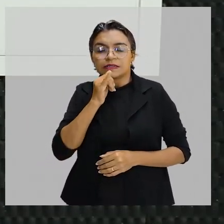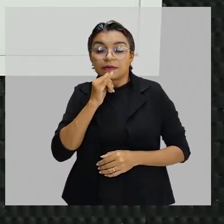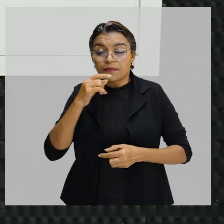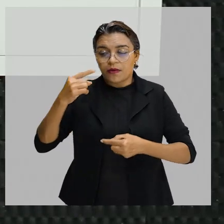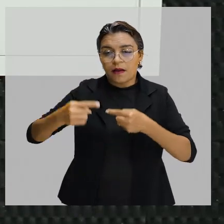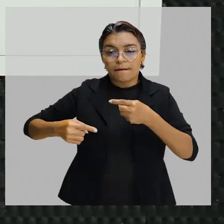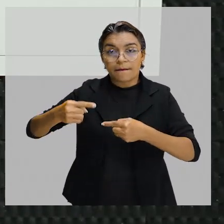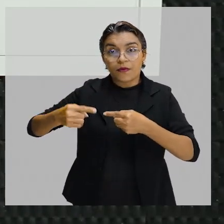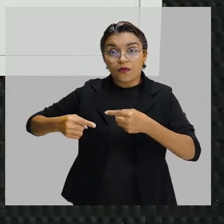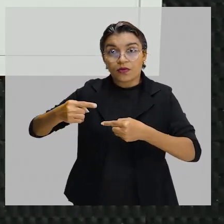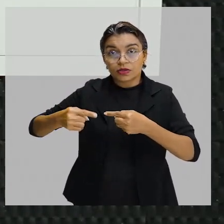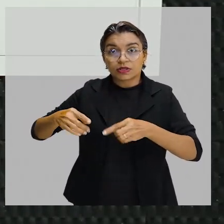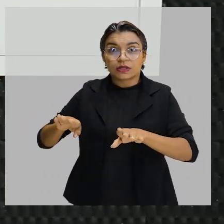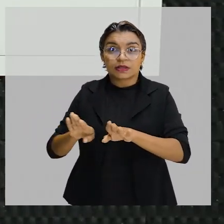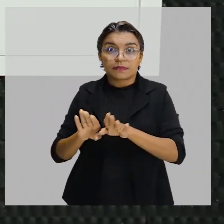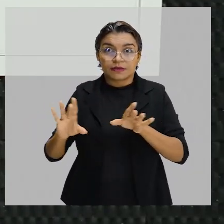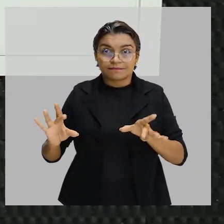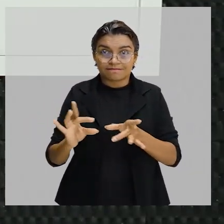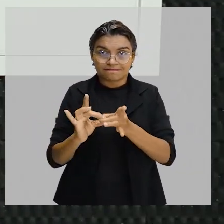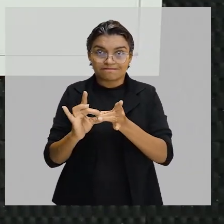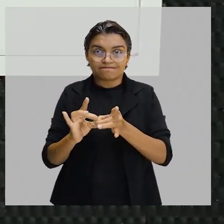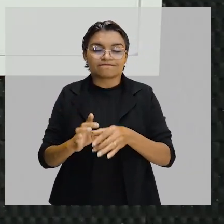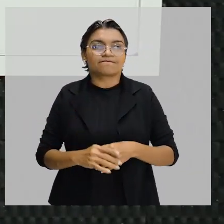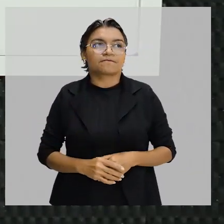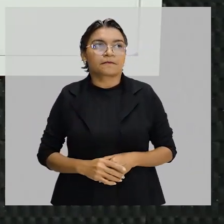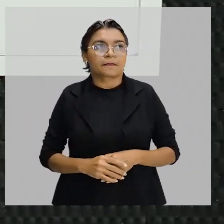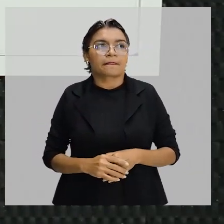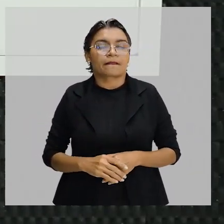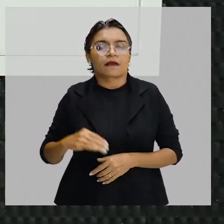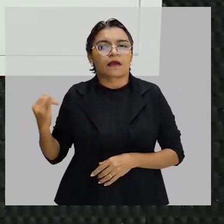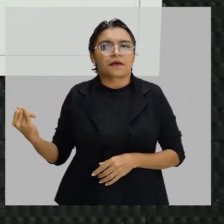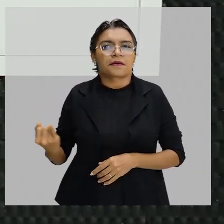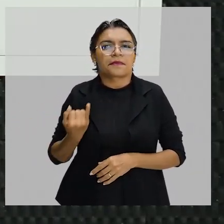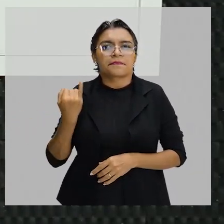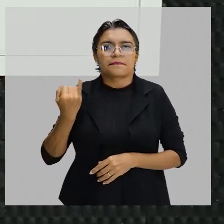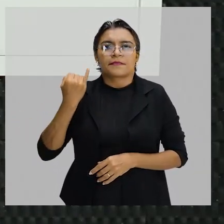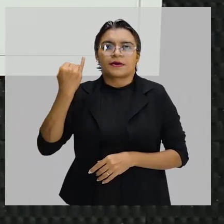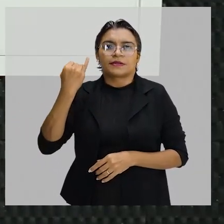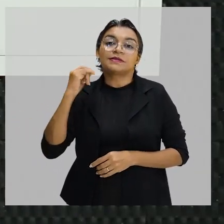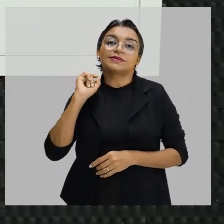correto? Então veja só, é importante que